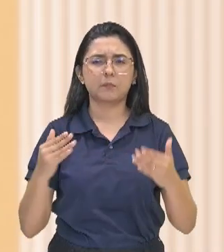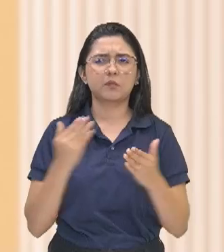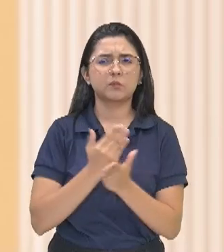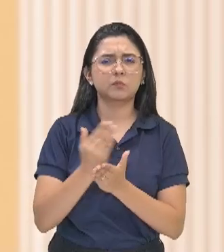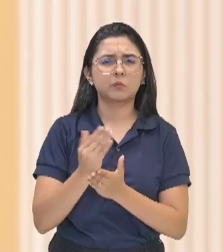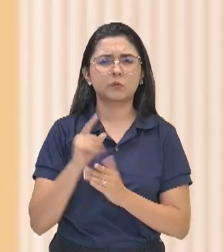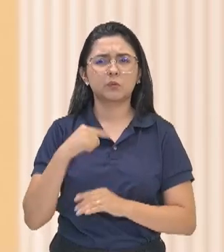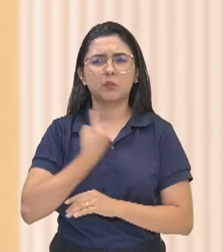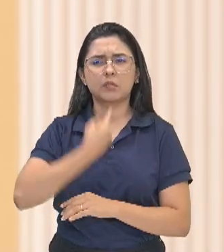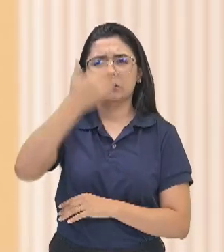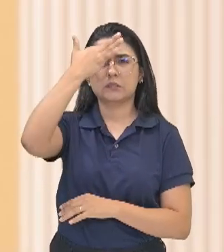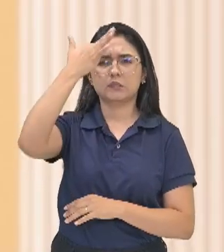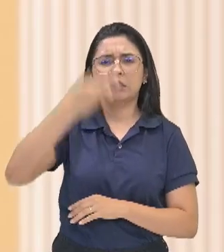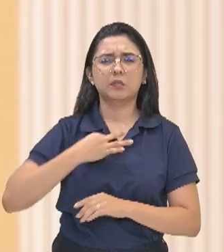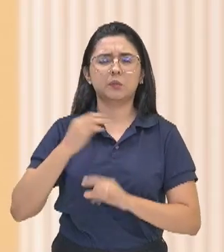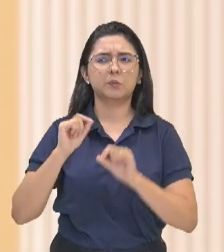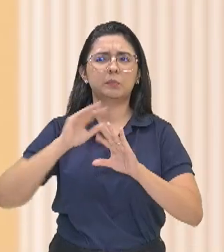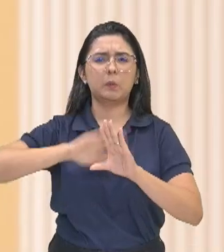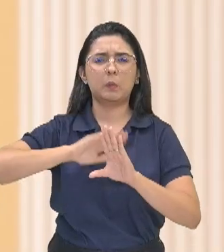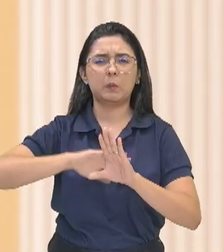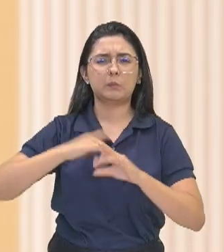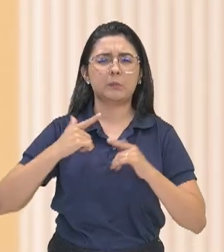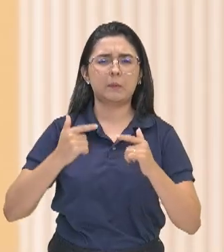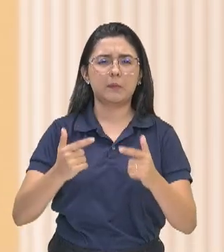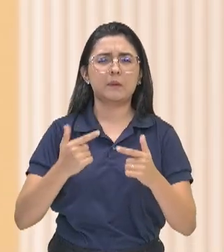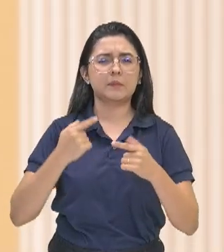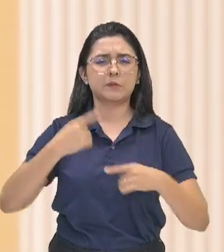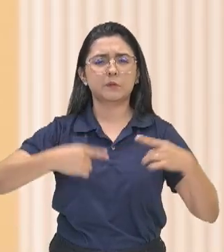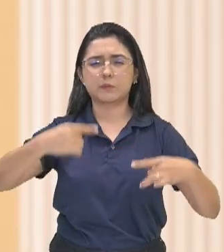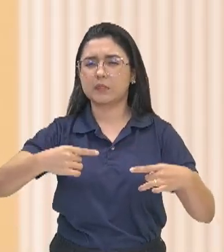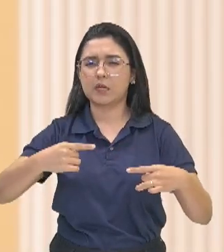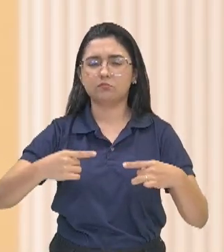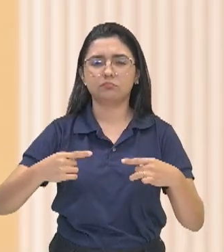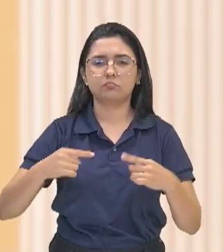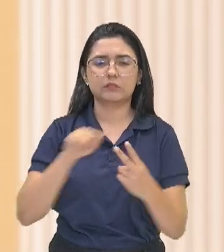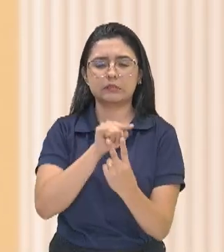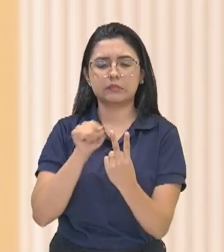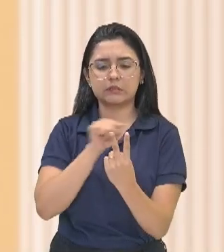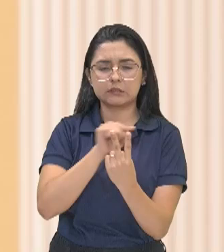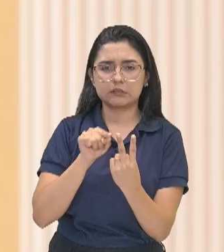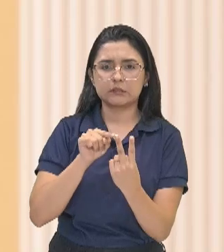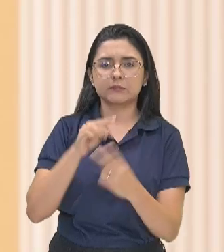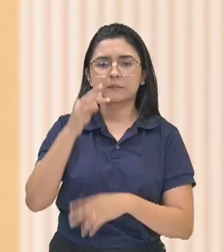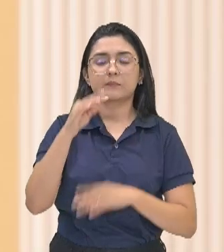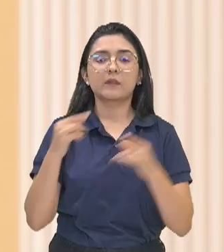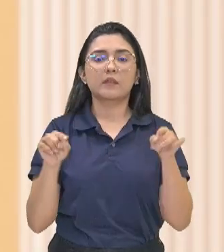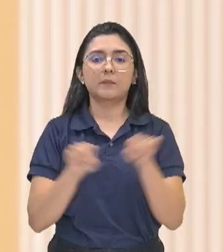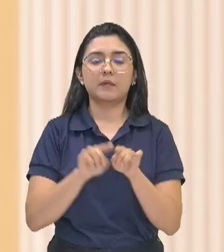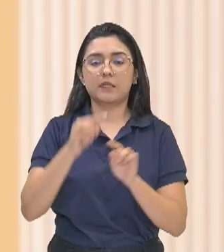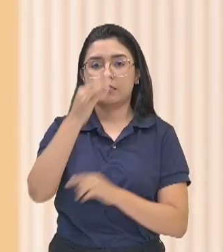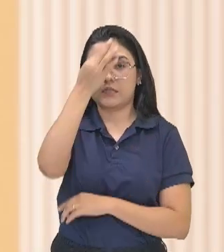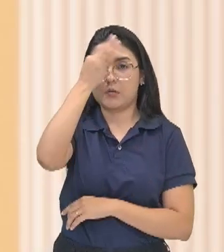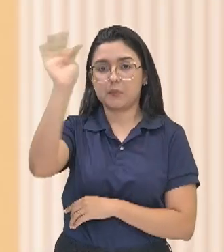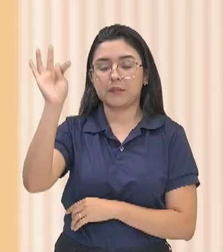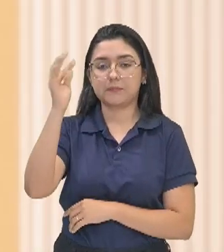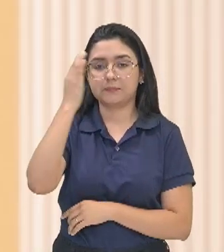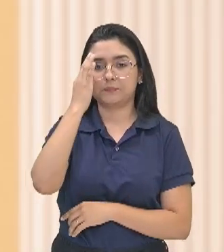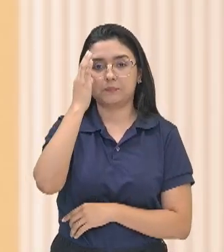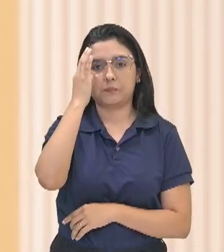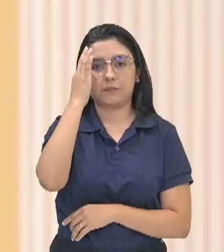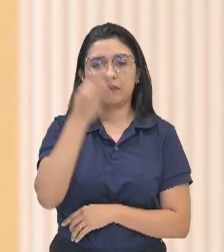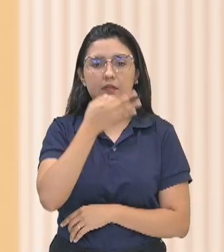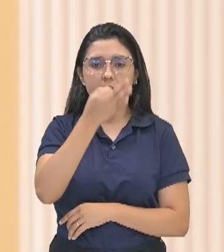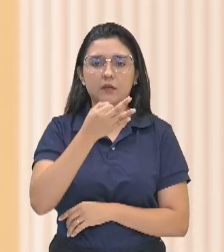a discussão que está por trás dessas ideias, né, da teoria crítica, vamos entender um pouco, né,